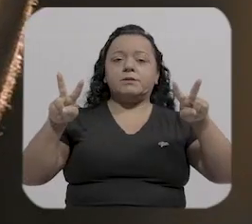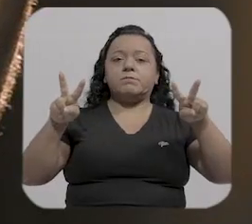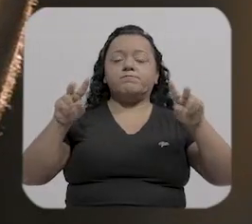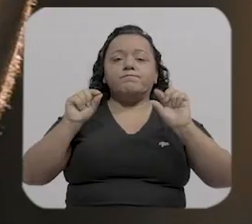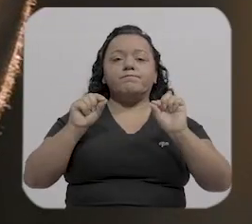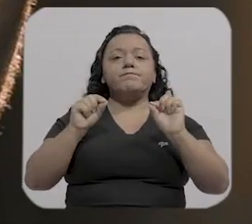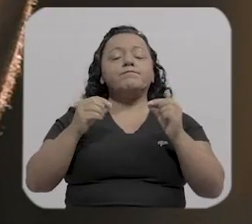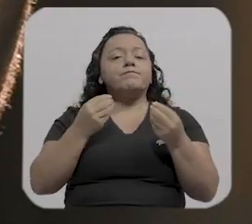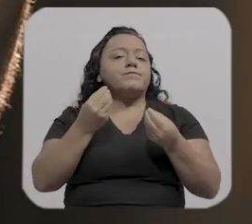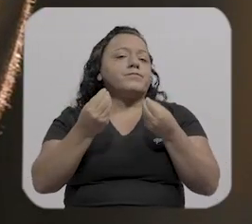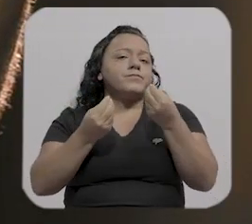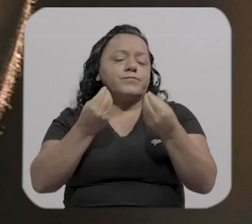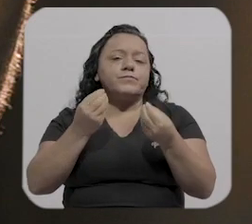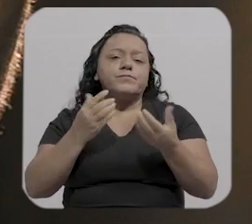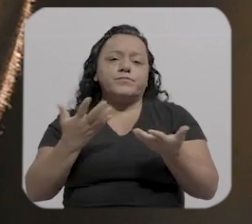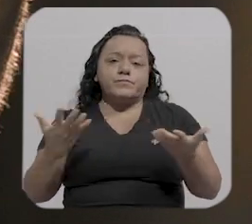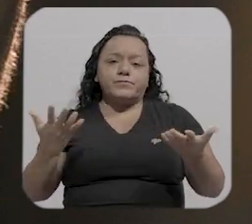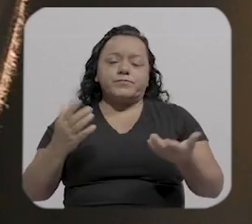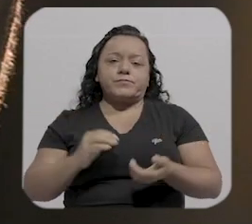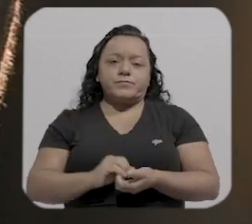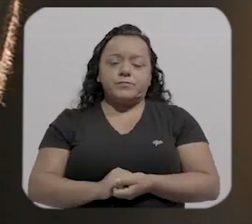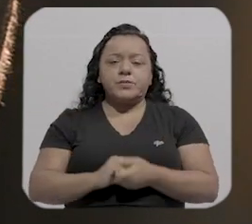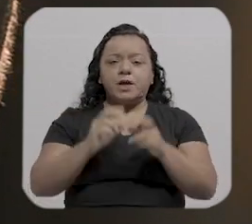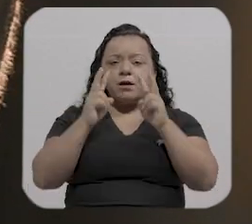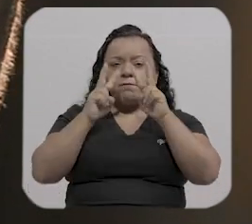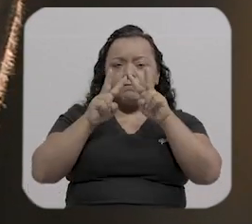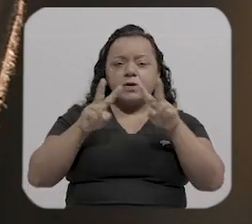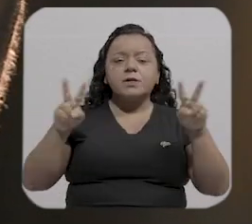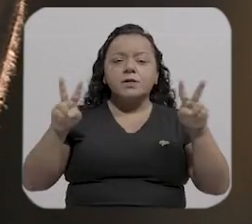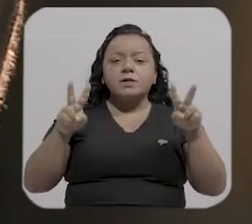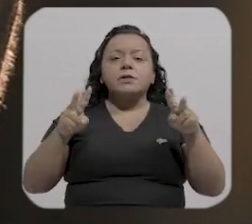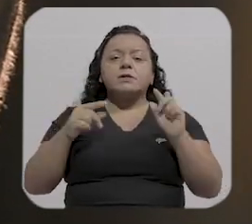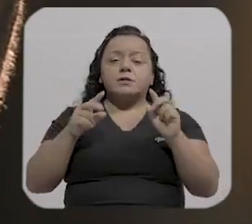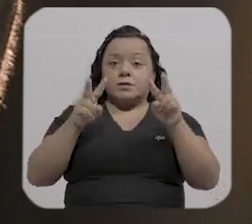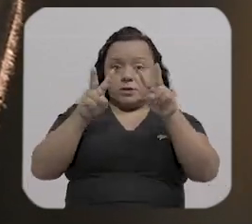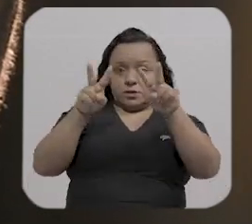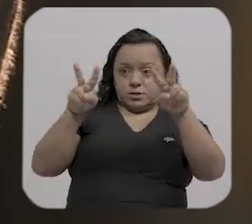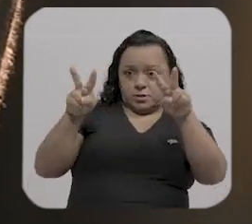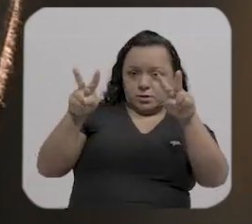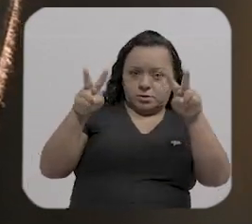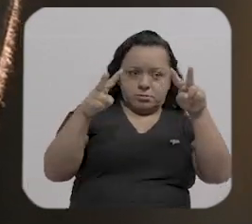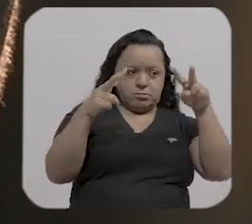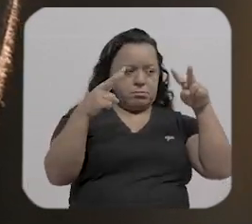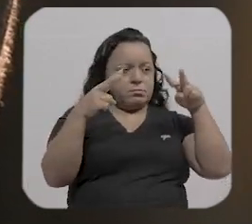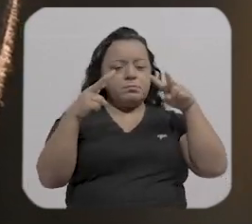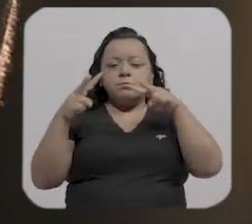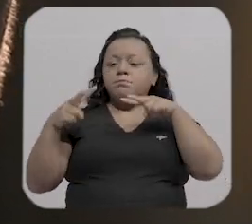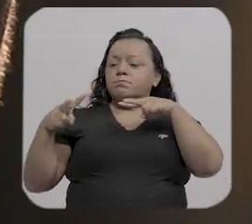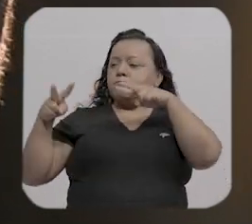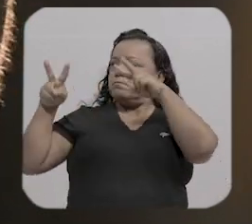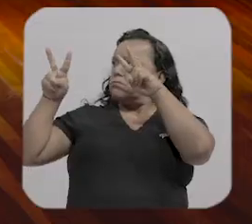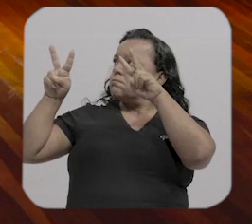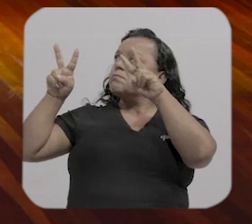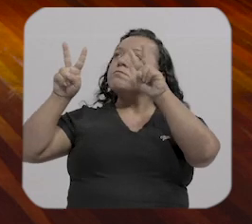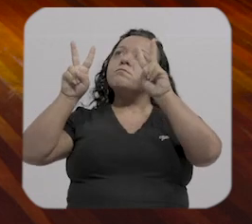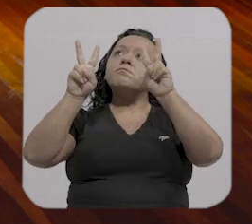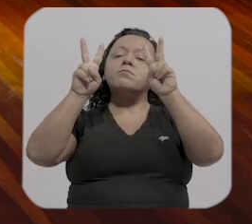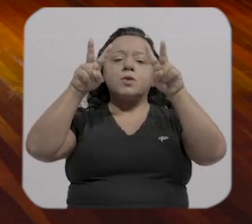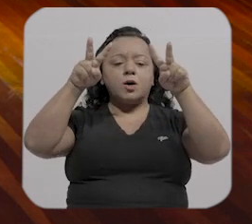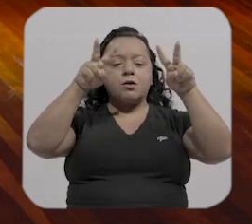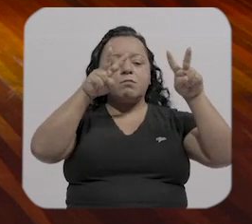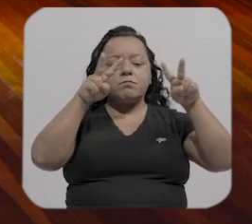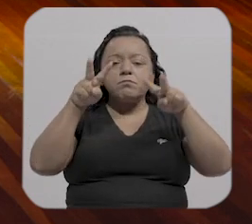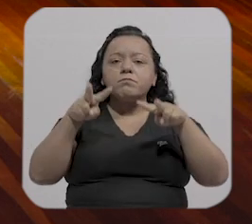se eu vejo assim, eu dirijo o teu olhar. Eu dirijo o olhar das pessoas, né? Numa fotodenúncia, não seja lá o que